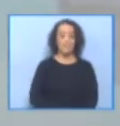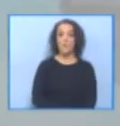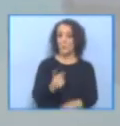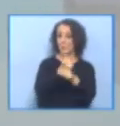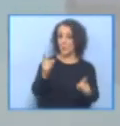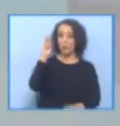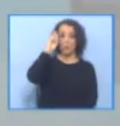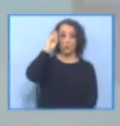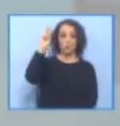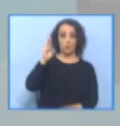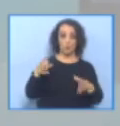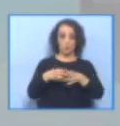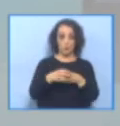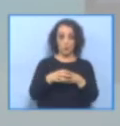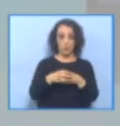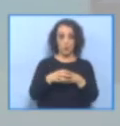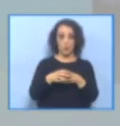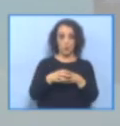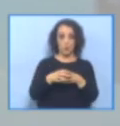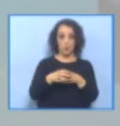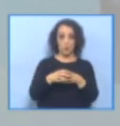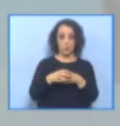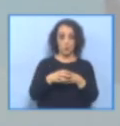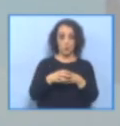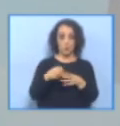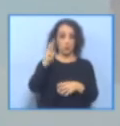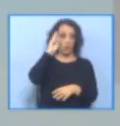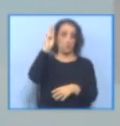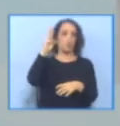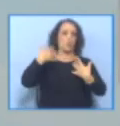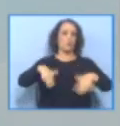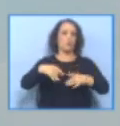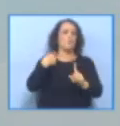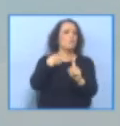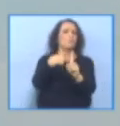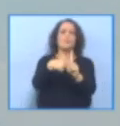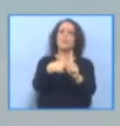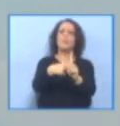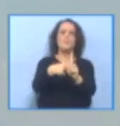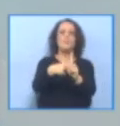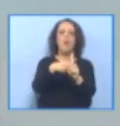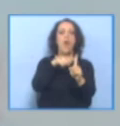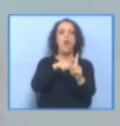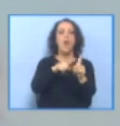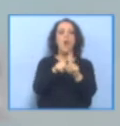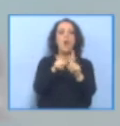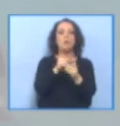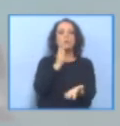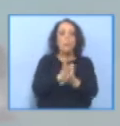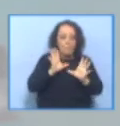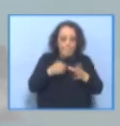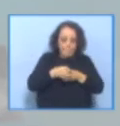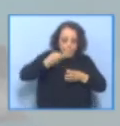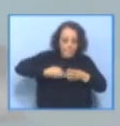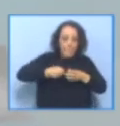realidade do escutismo é tão positiva que não pode ser vivida fechada dentro de um agrupamento. Ela